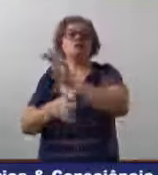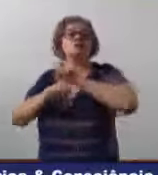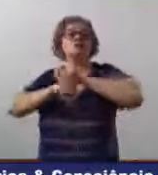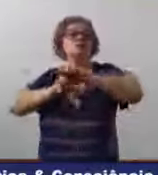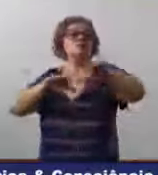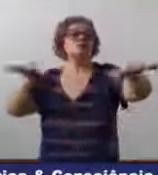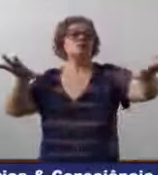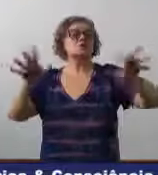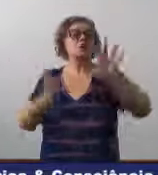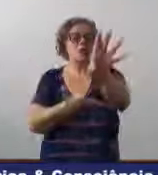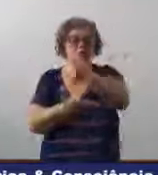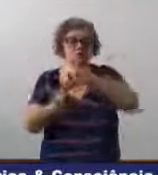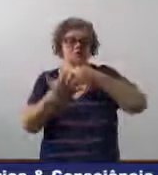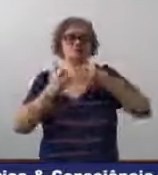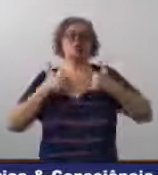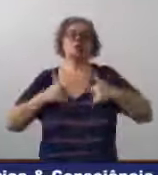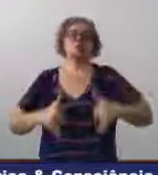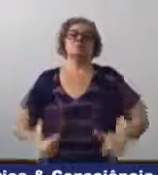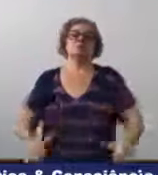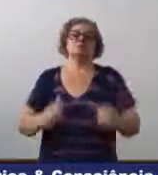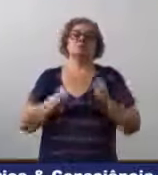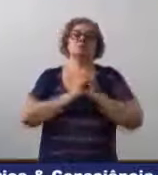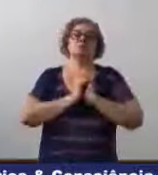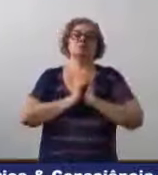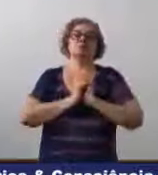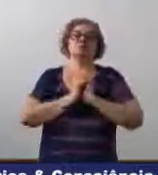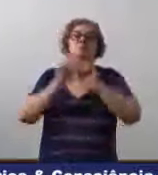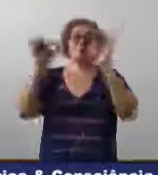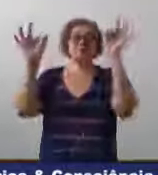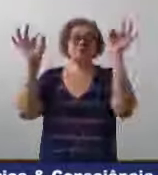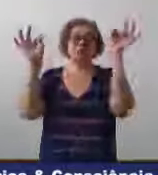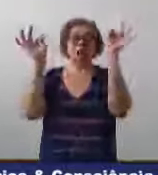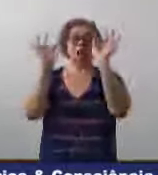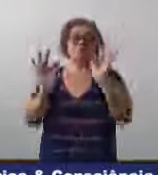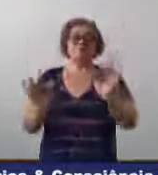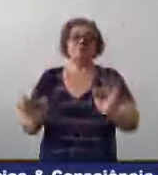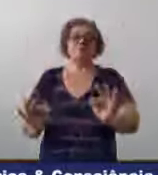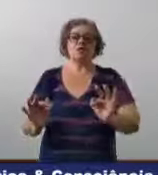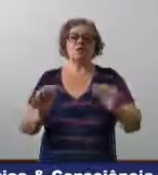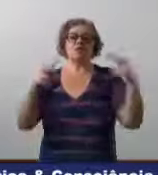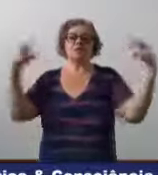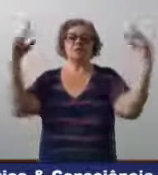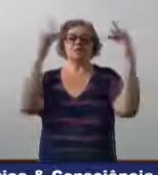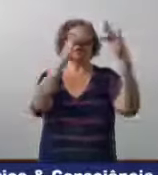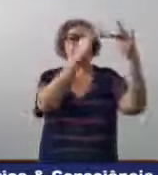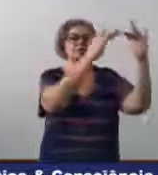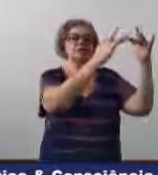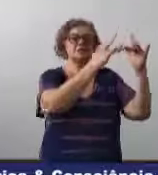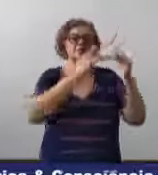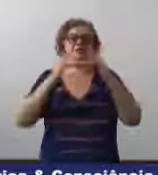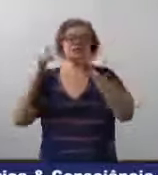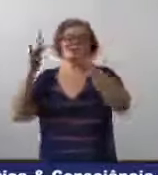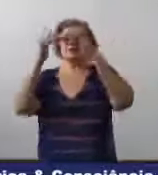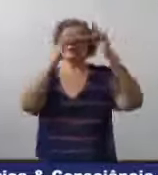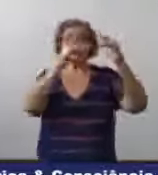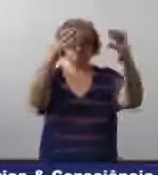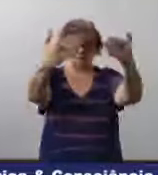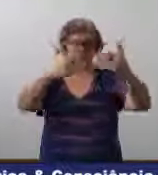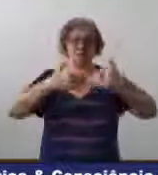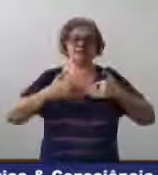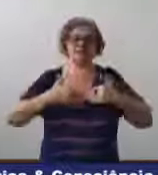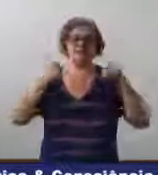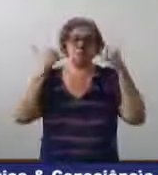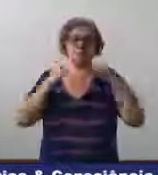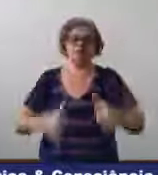energia. Mas só recebemos naquelas frequências em que somos capazes de vibrar. Por isso as